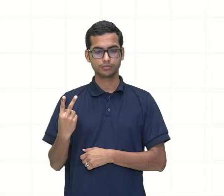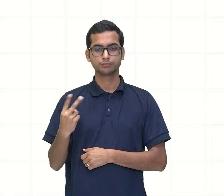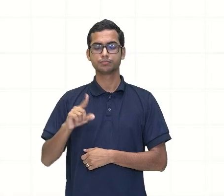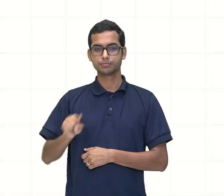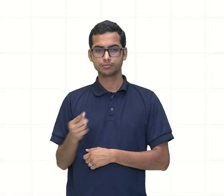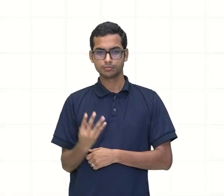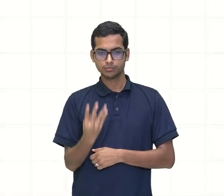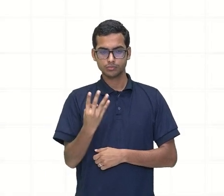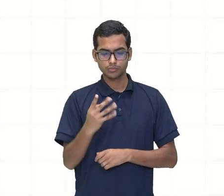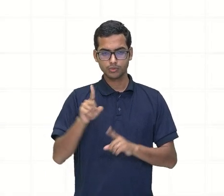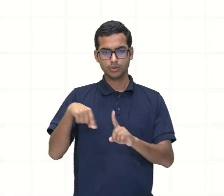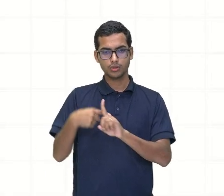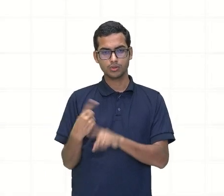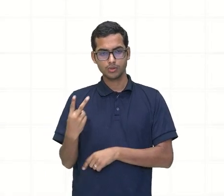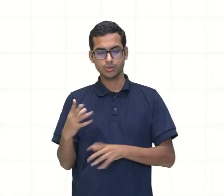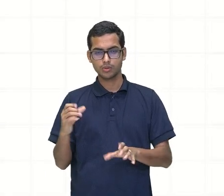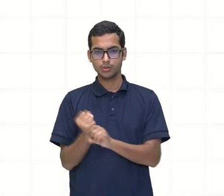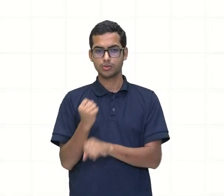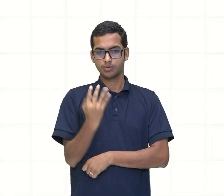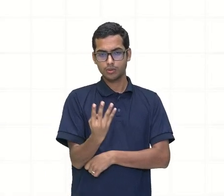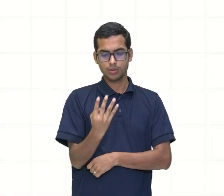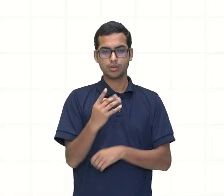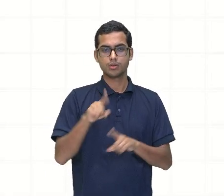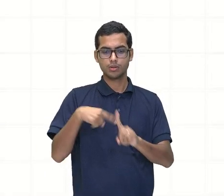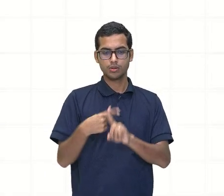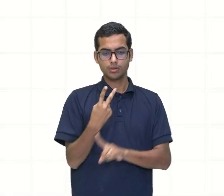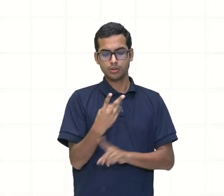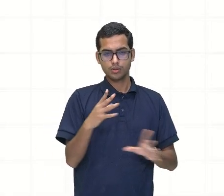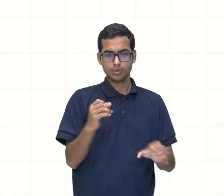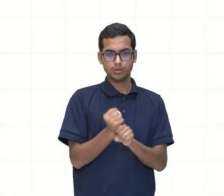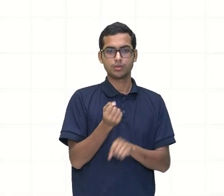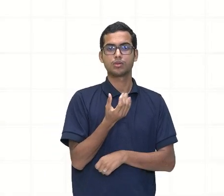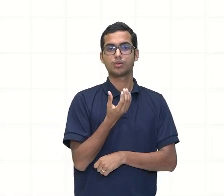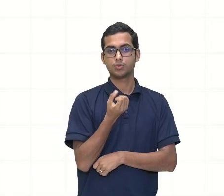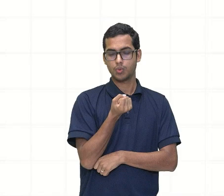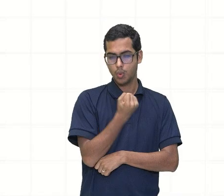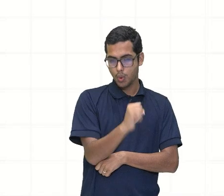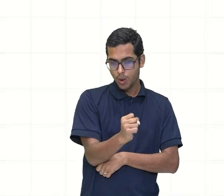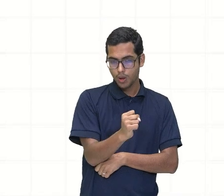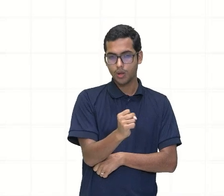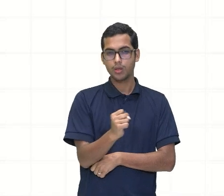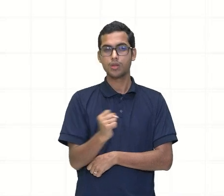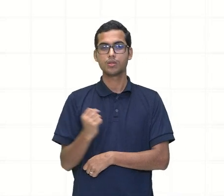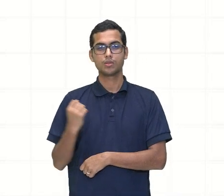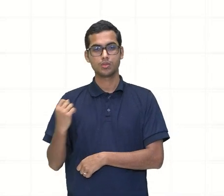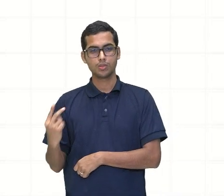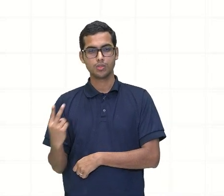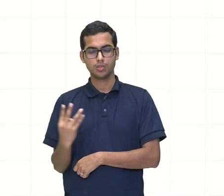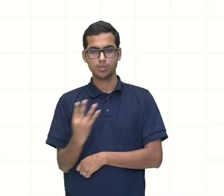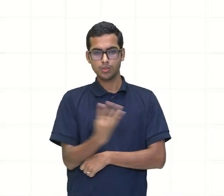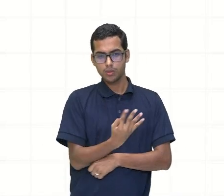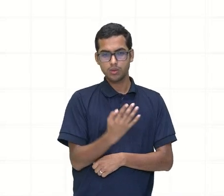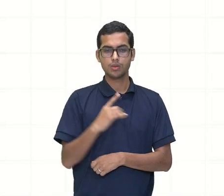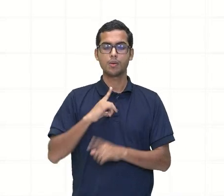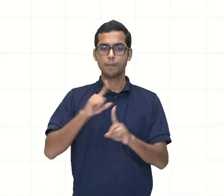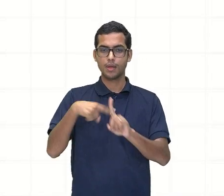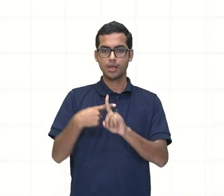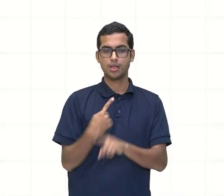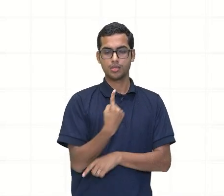Mais 2, 6. Mais 2, 8. Mais